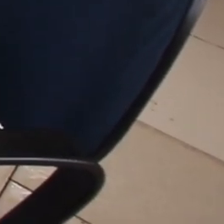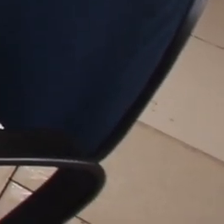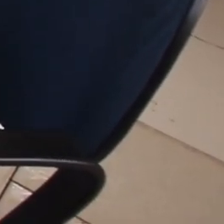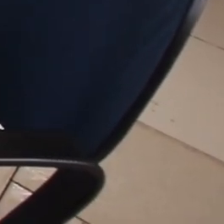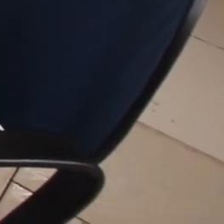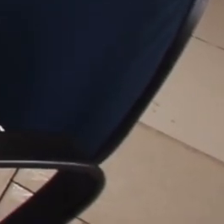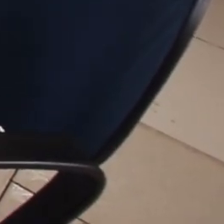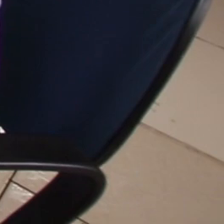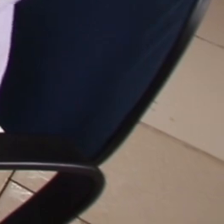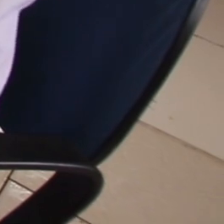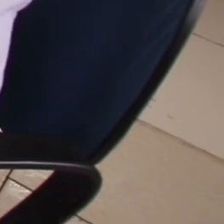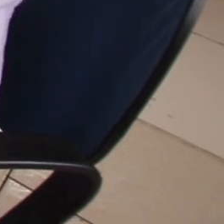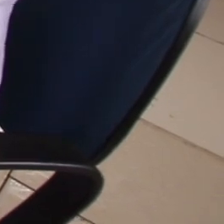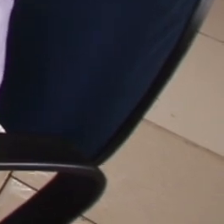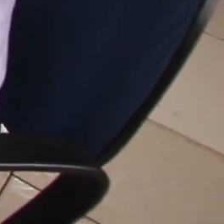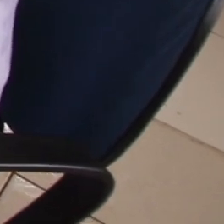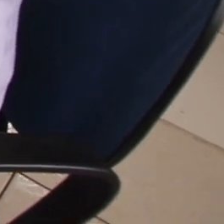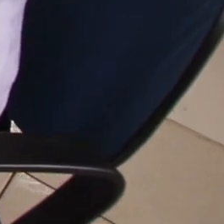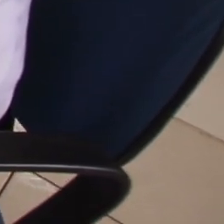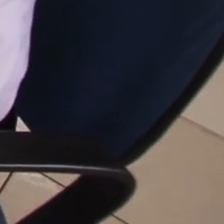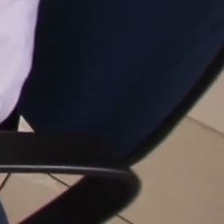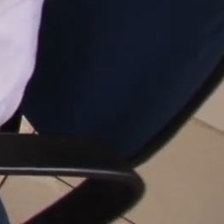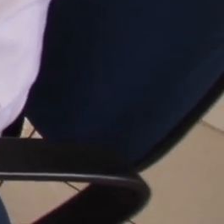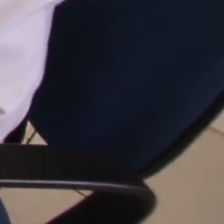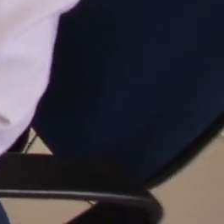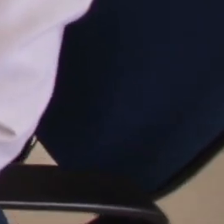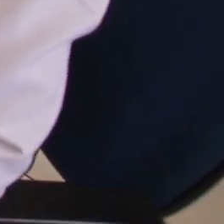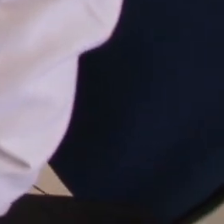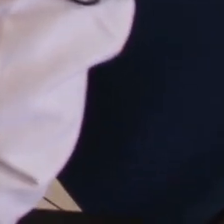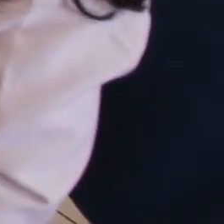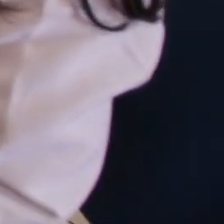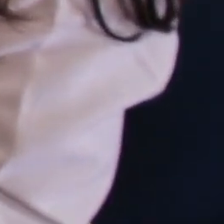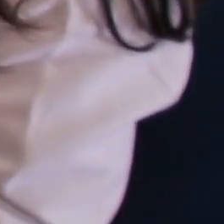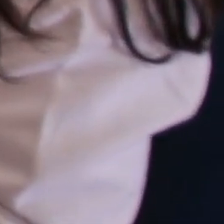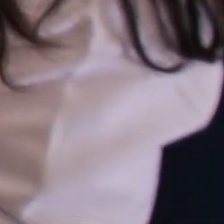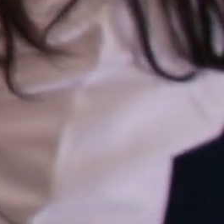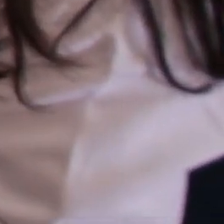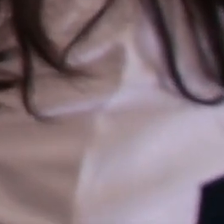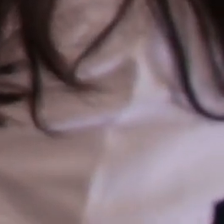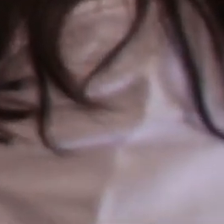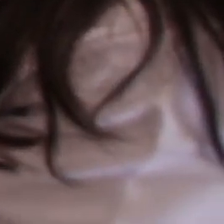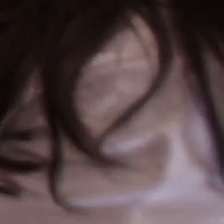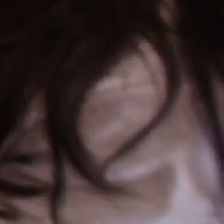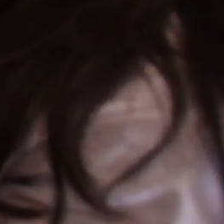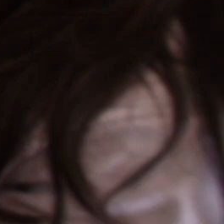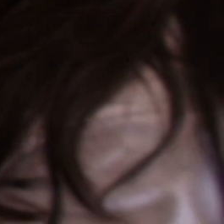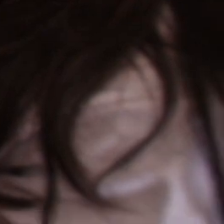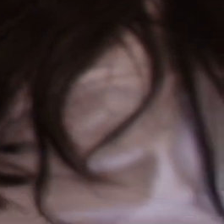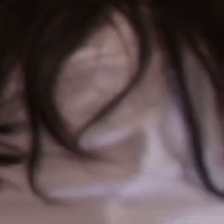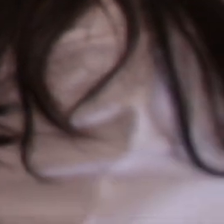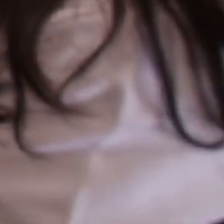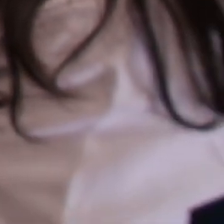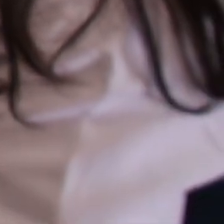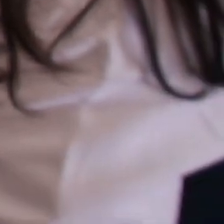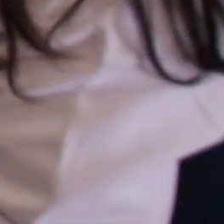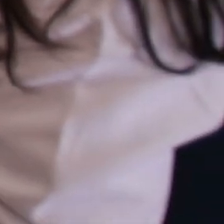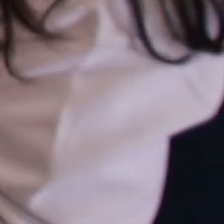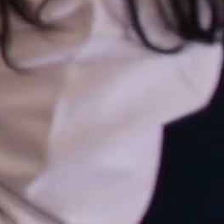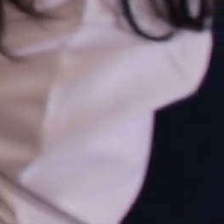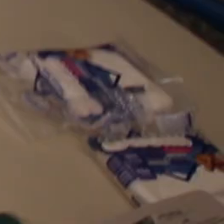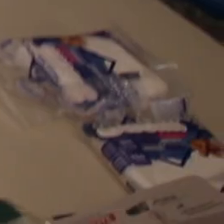mel no saquinho, que era muito difícil. Fizemos uma adaptação, ela conseguia colocar e aos poucos ela conseguiu colocar sem